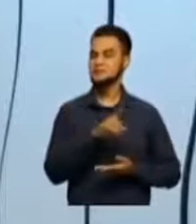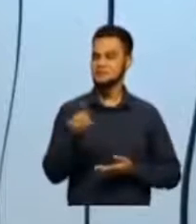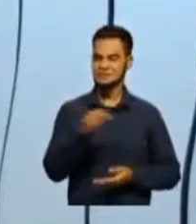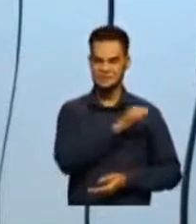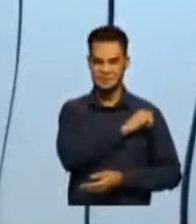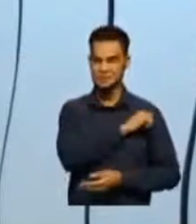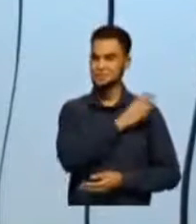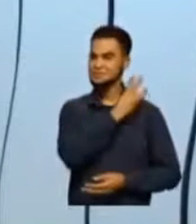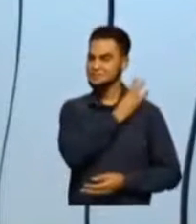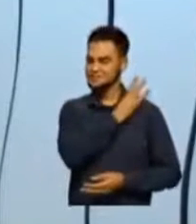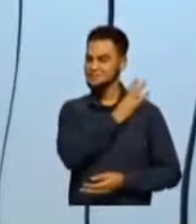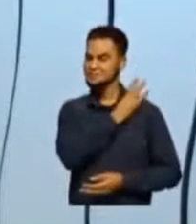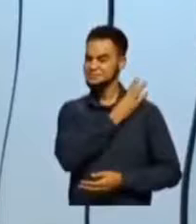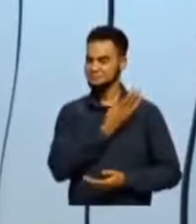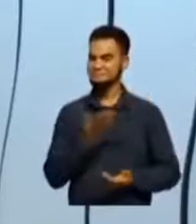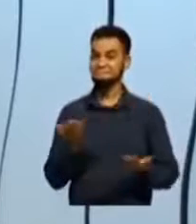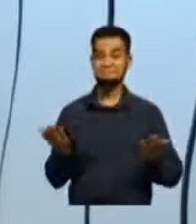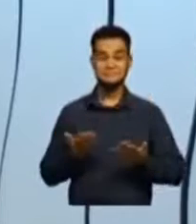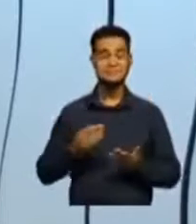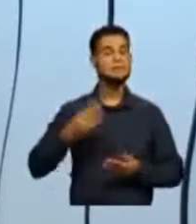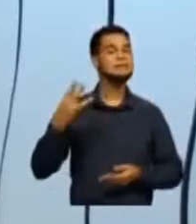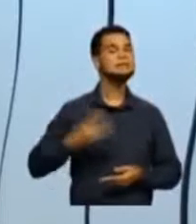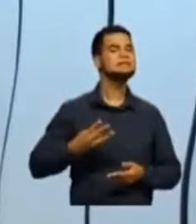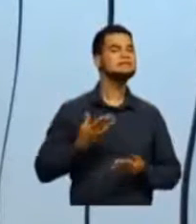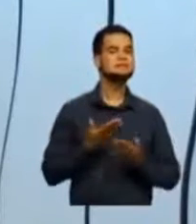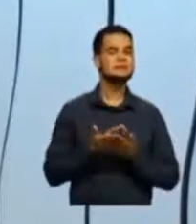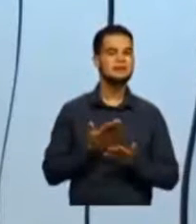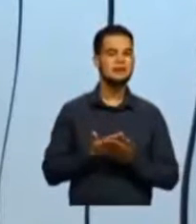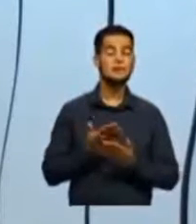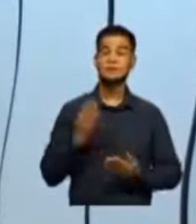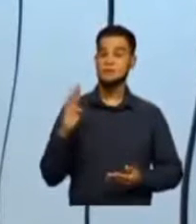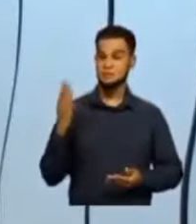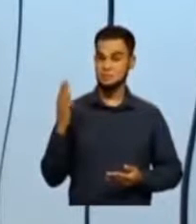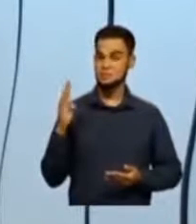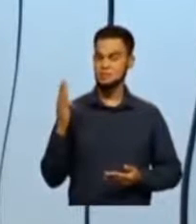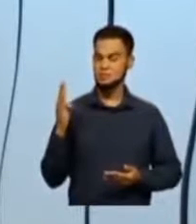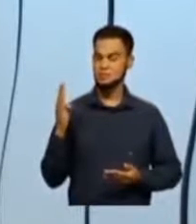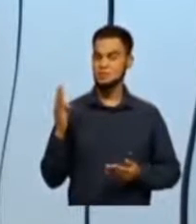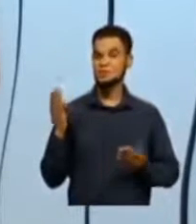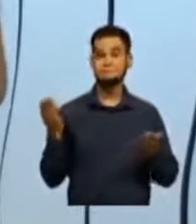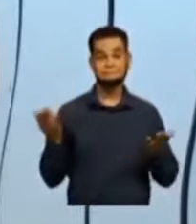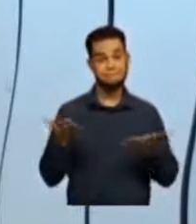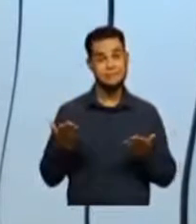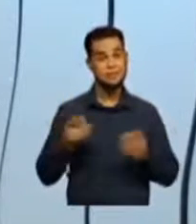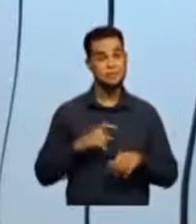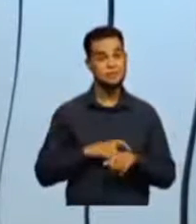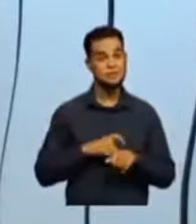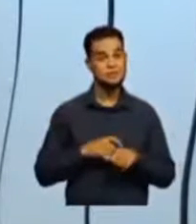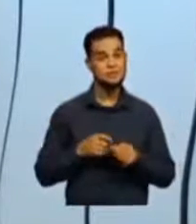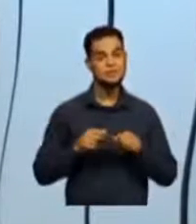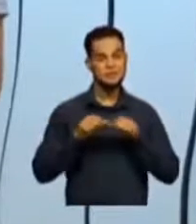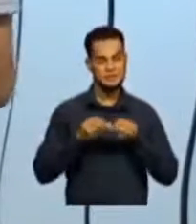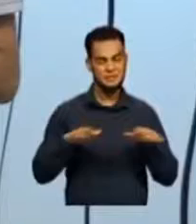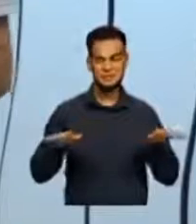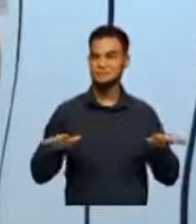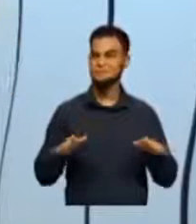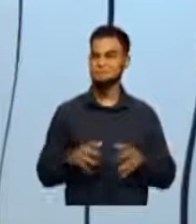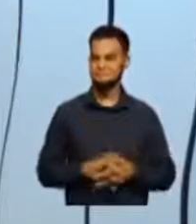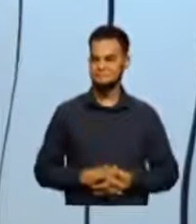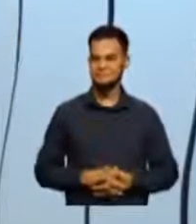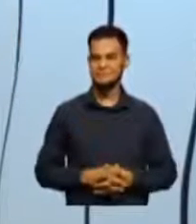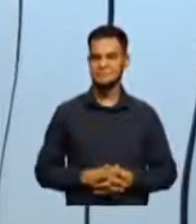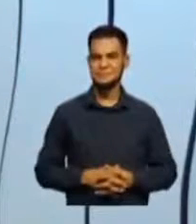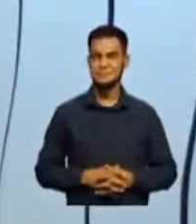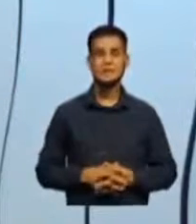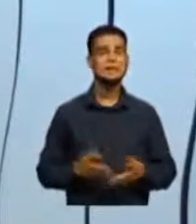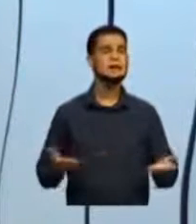Terceiro ano do ensino médio, para a nossa terceira aula de biologia nesse momento de pandemia. A gente vai